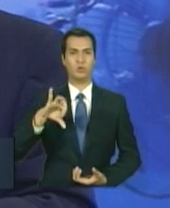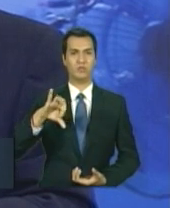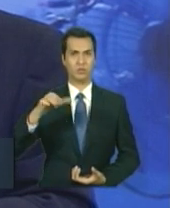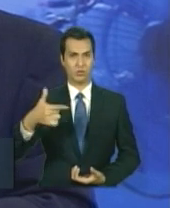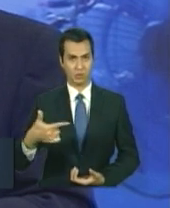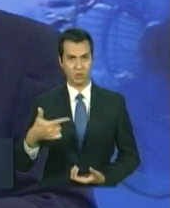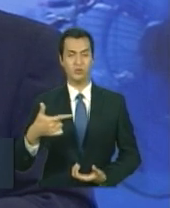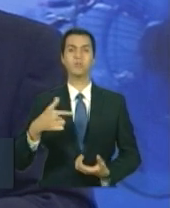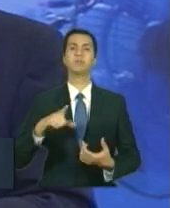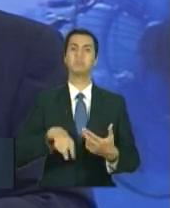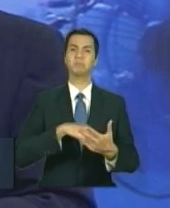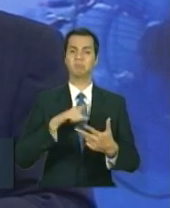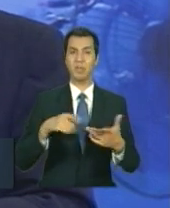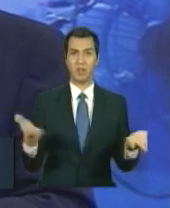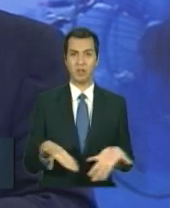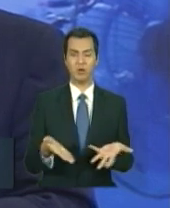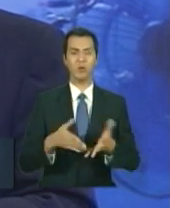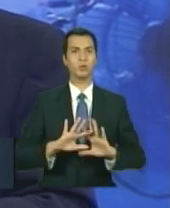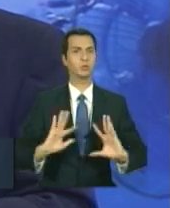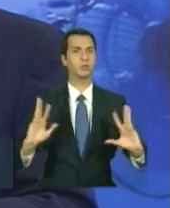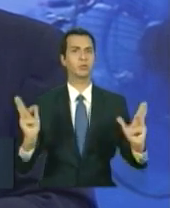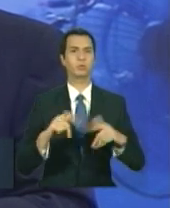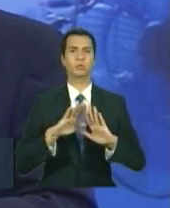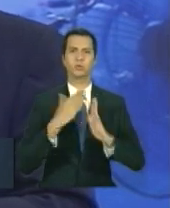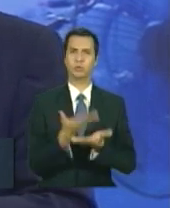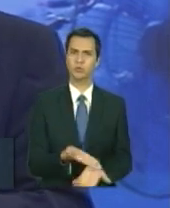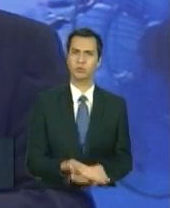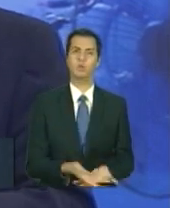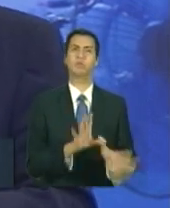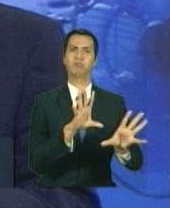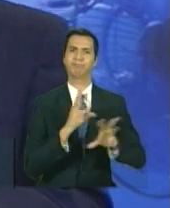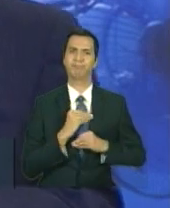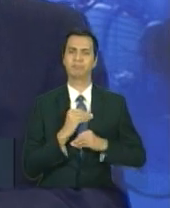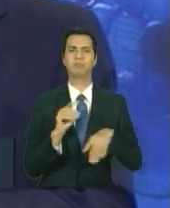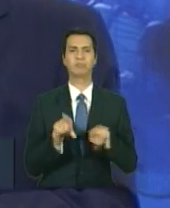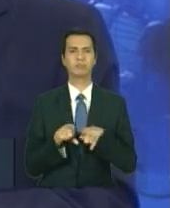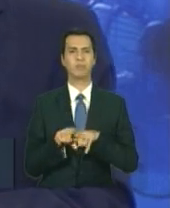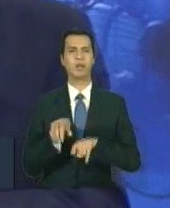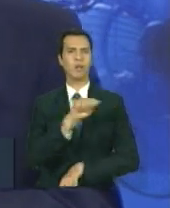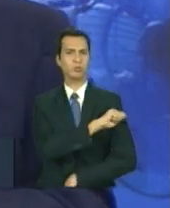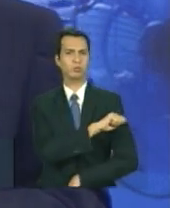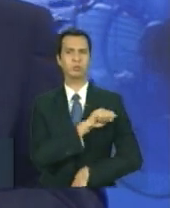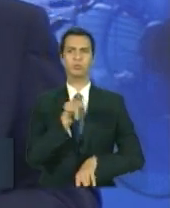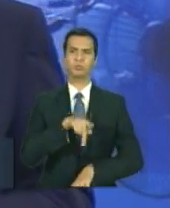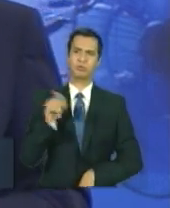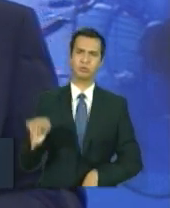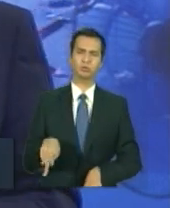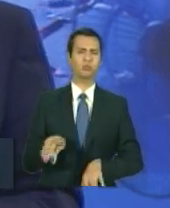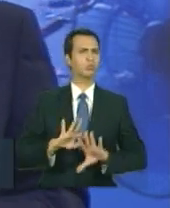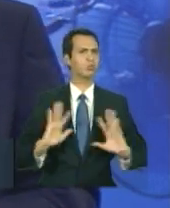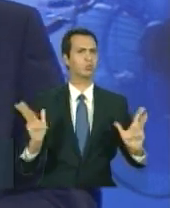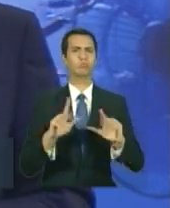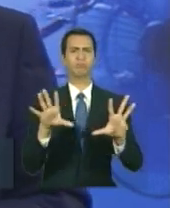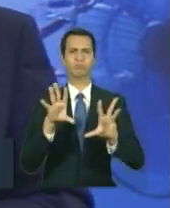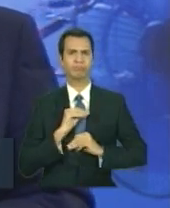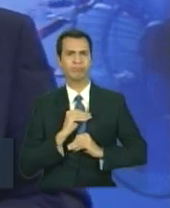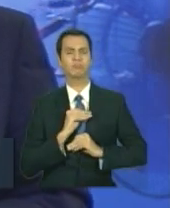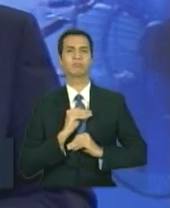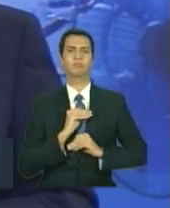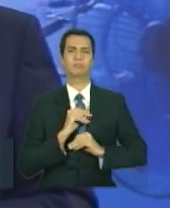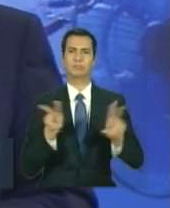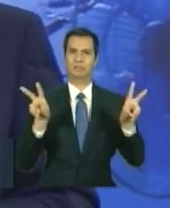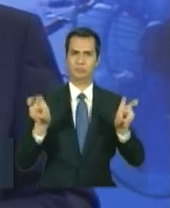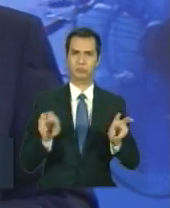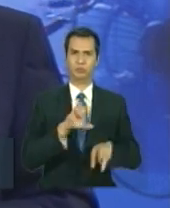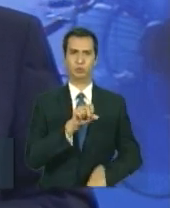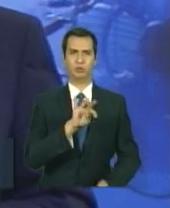apropriado pelas instituições de ensino, pelos professores e pelos estudantes do nosso país. Introduzir